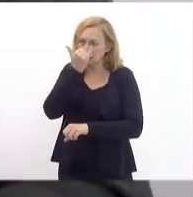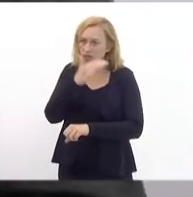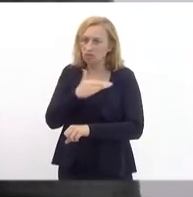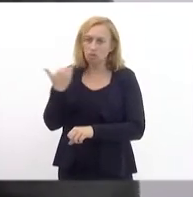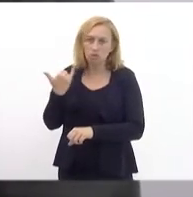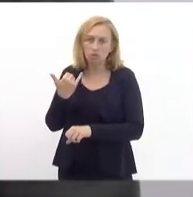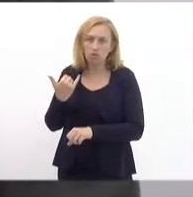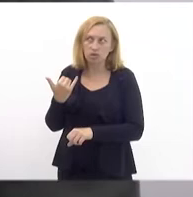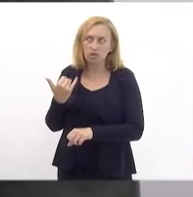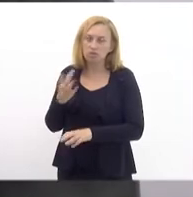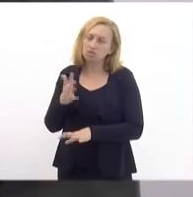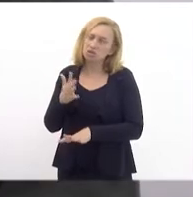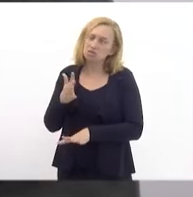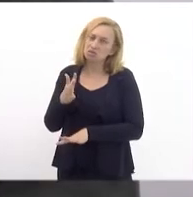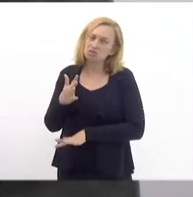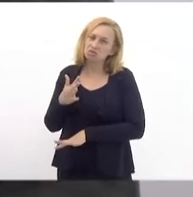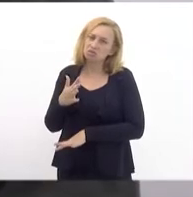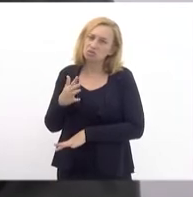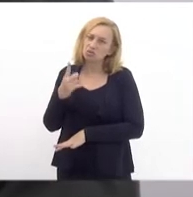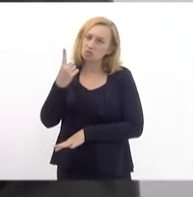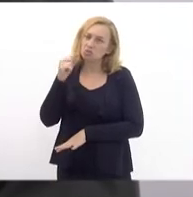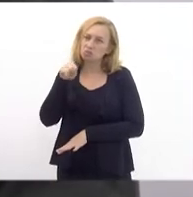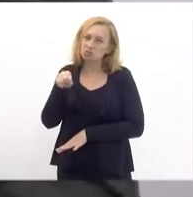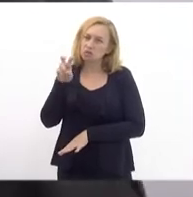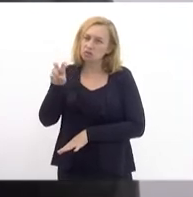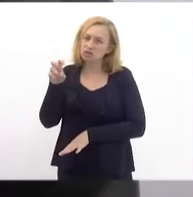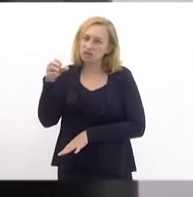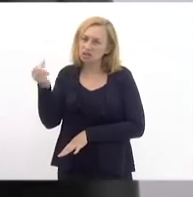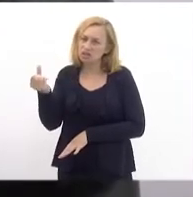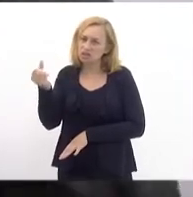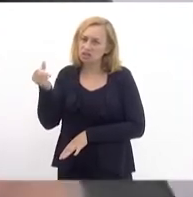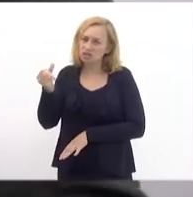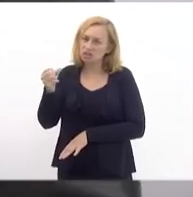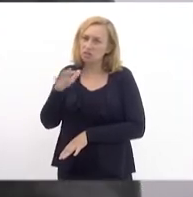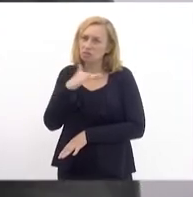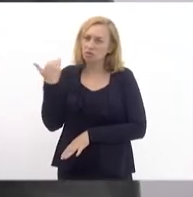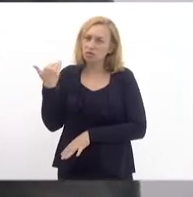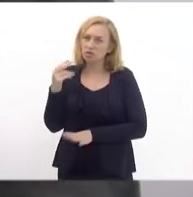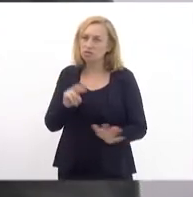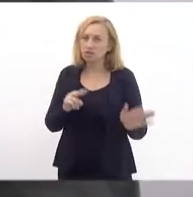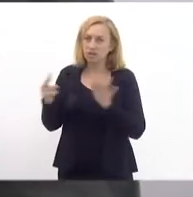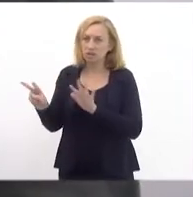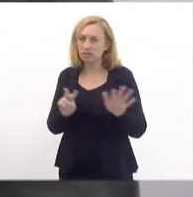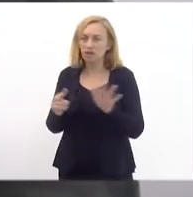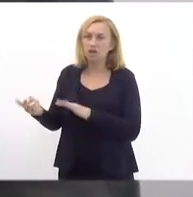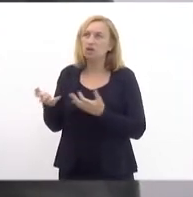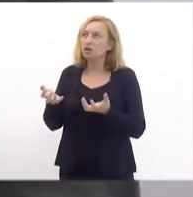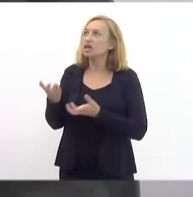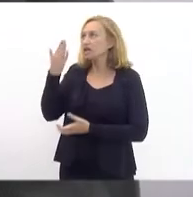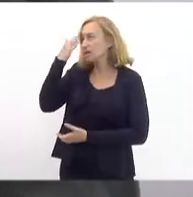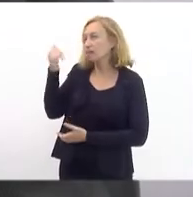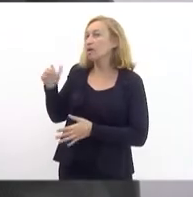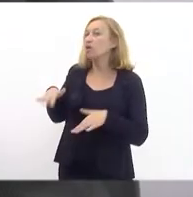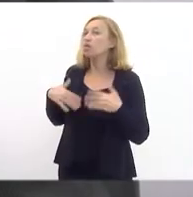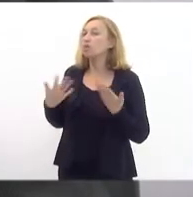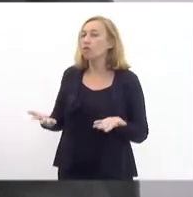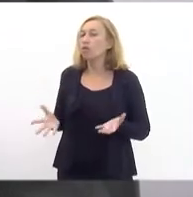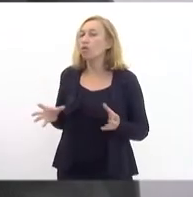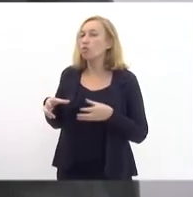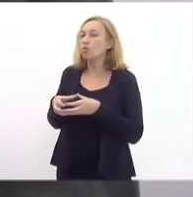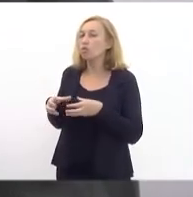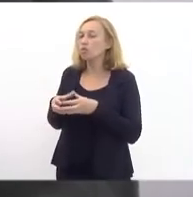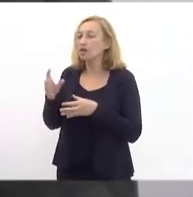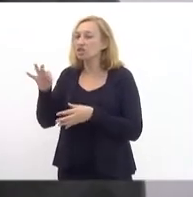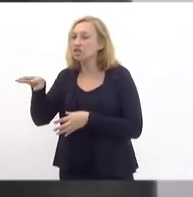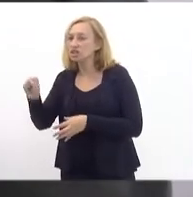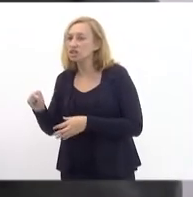o que dá uma média de 1,56 mortes por semana, né? Então, eu queria saber qual é a Câmara na Getrans, porque